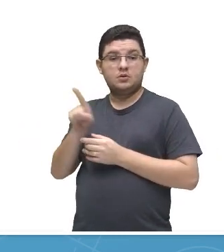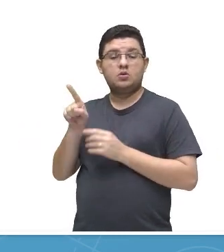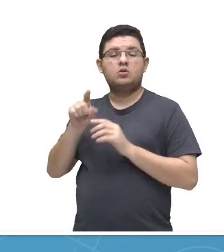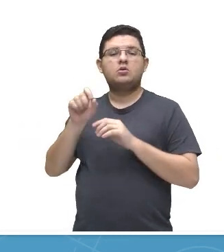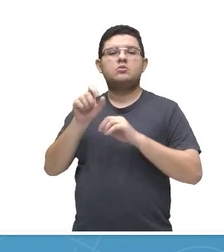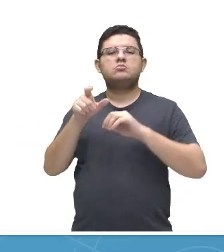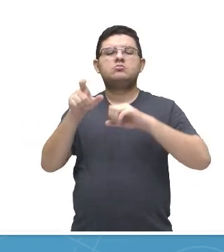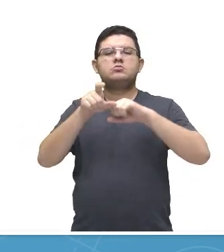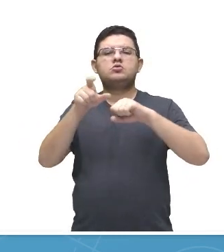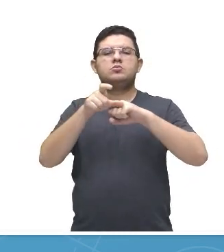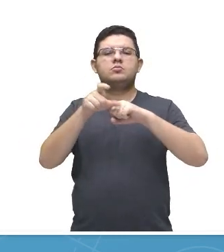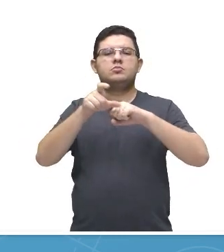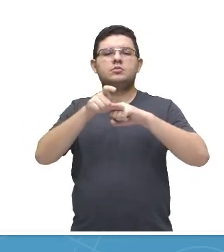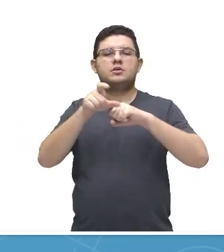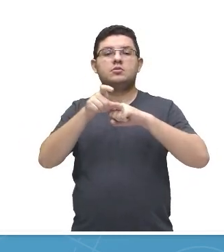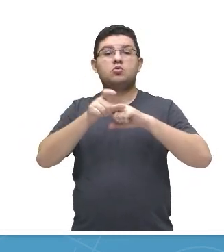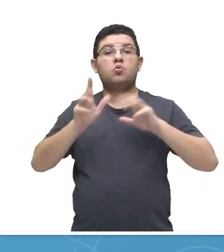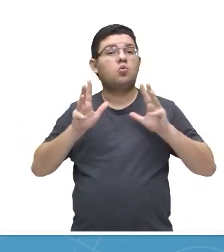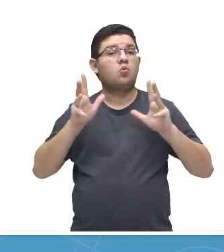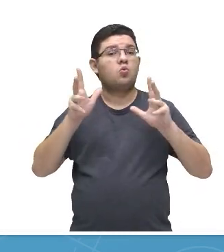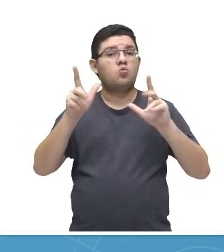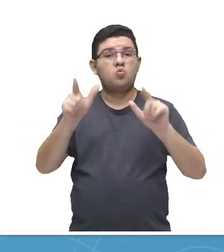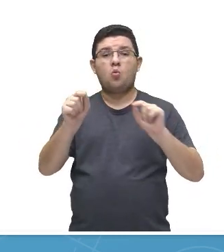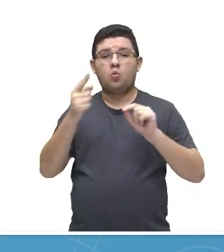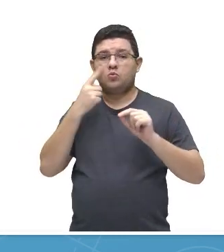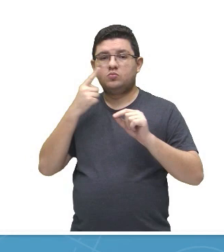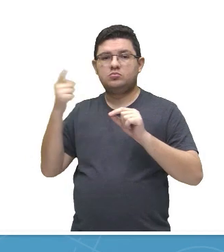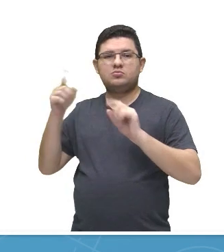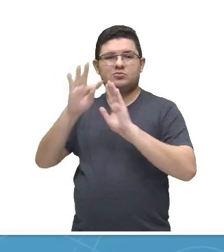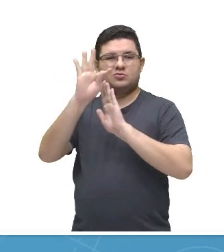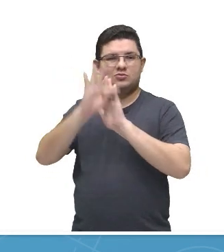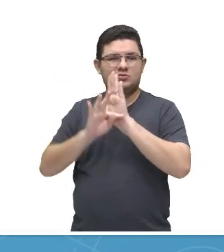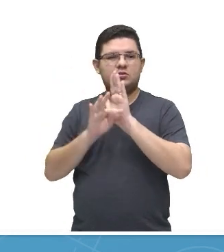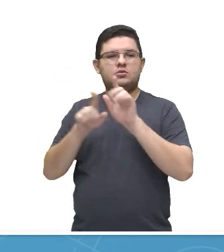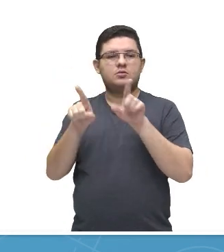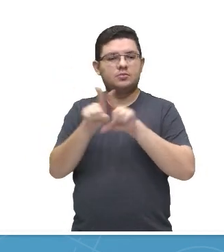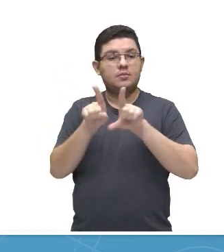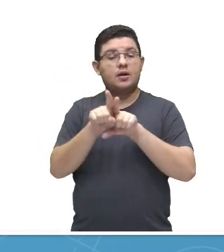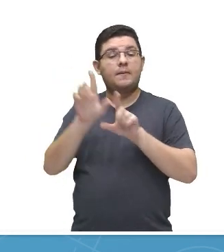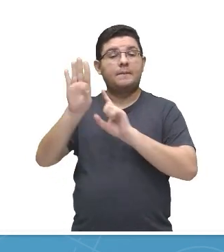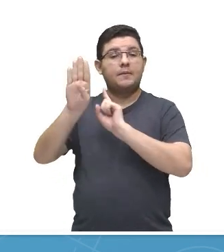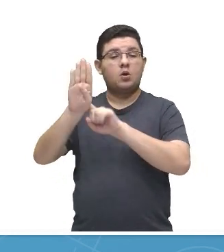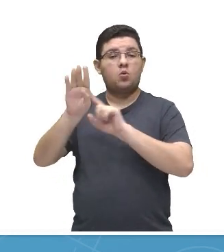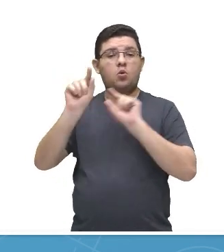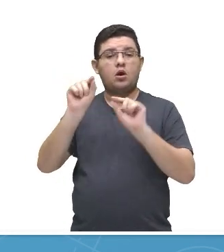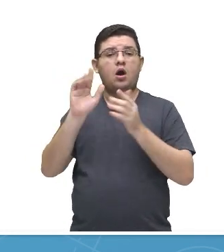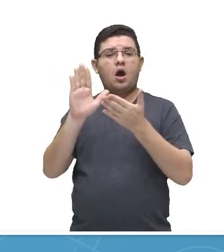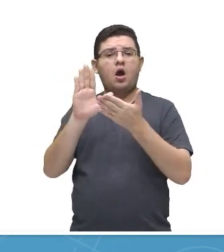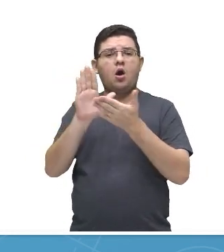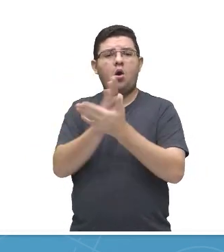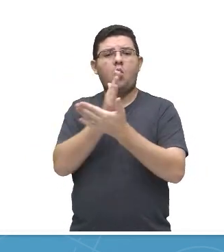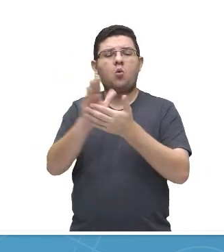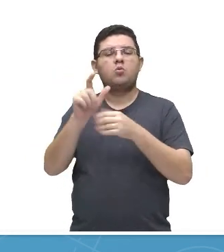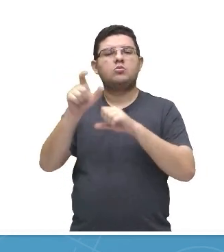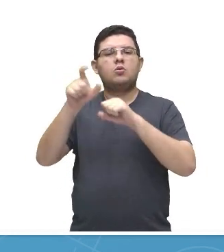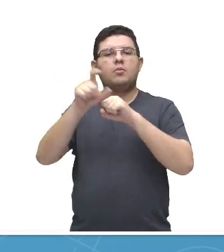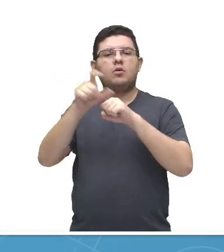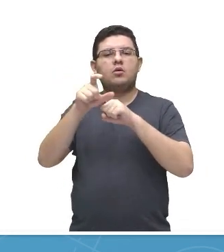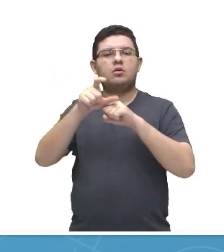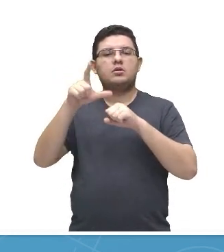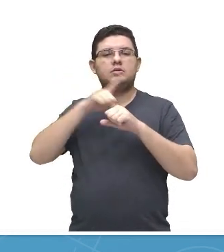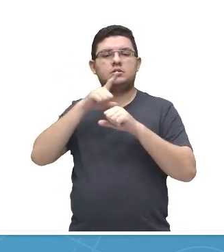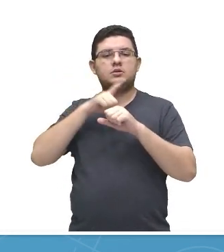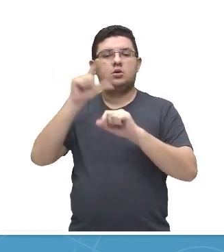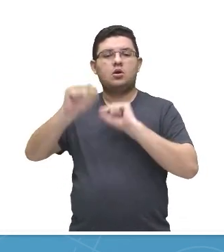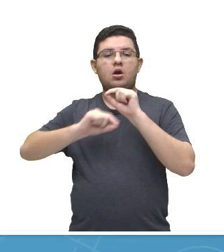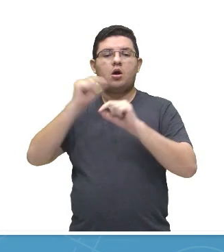os substantivos. E a letra B diz assim: alguns desses substantivos estão grafados, grafado quer dizer escrito, com a